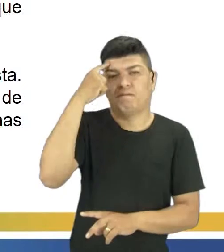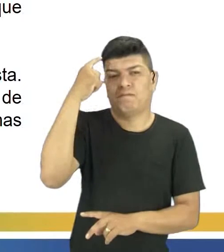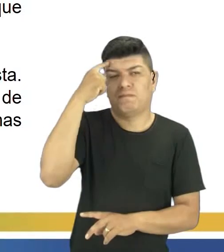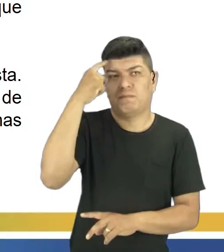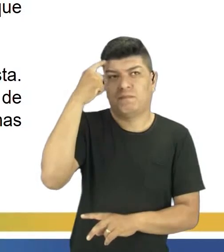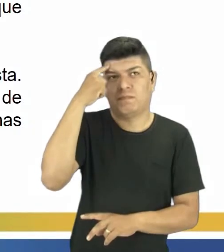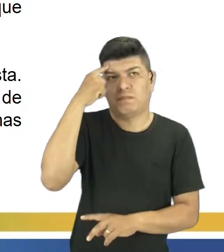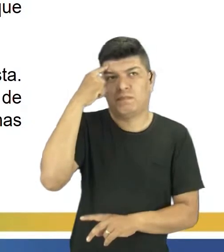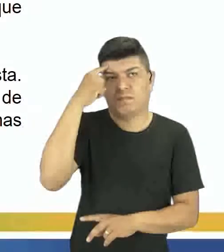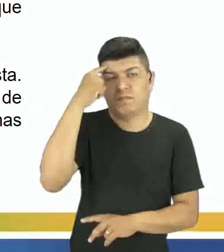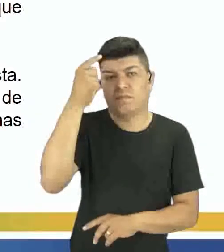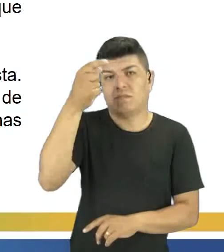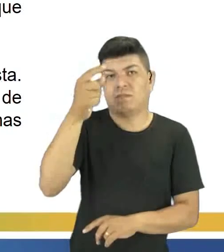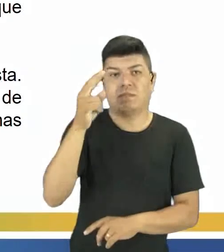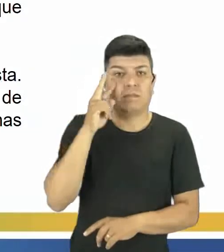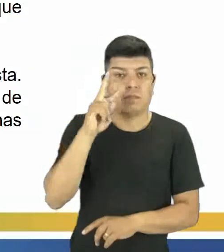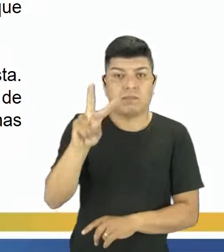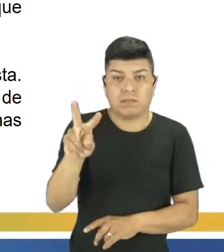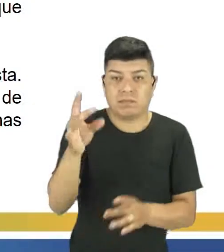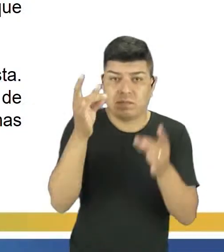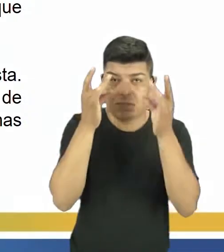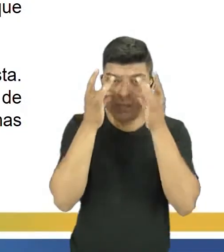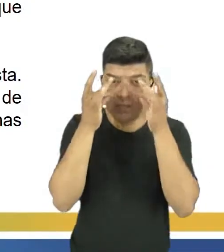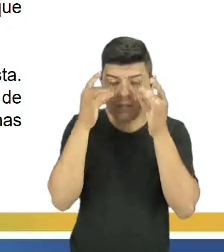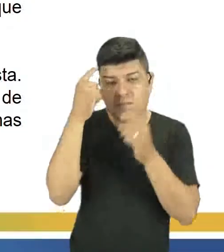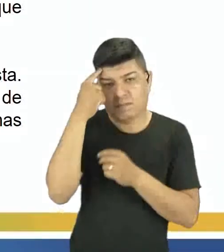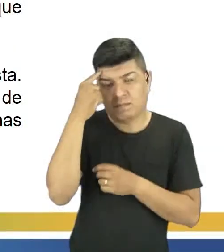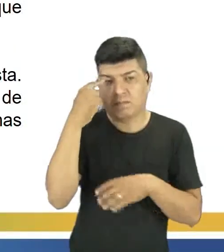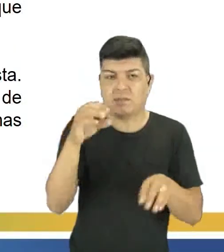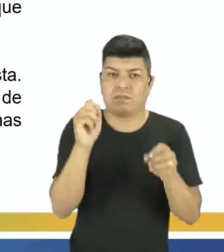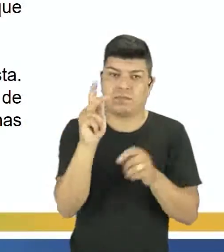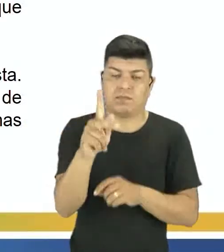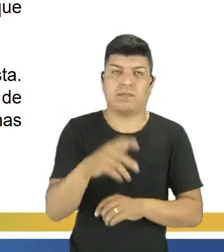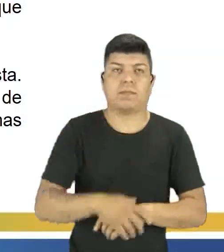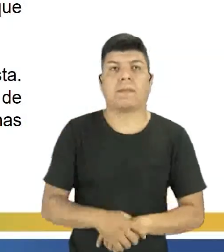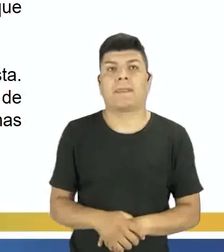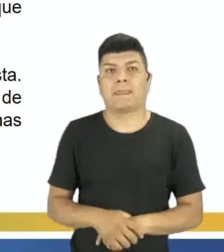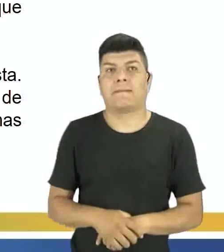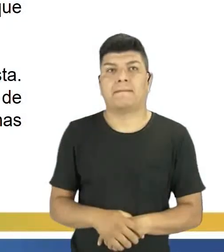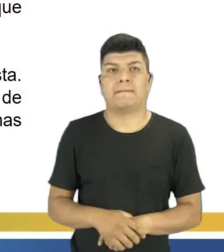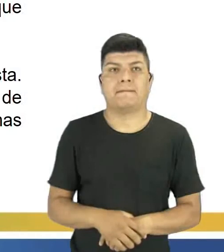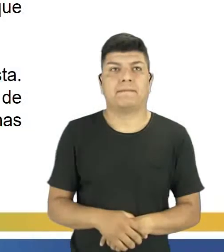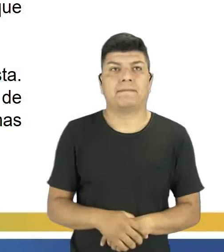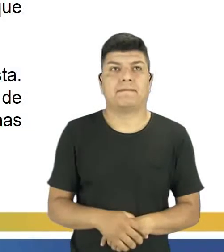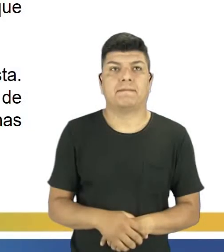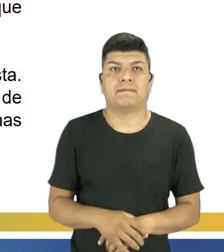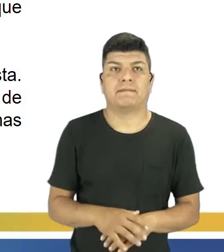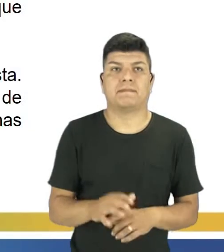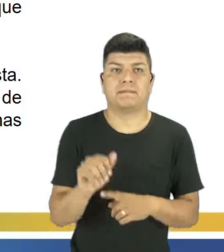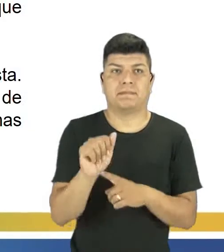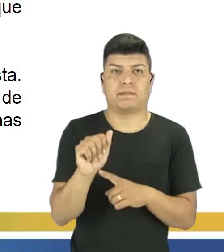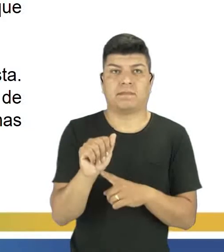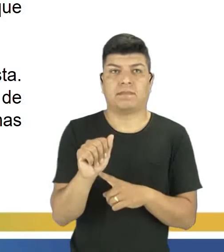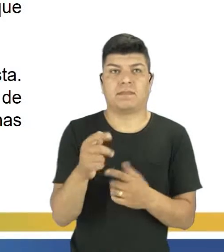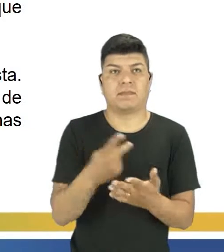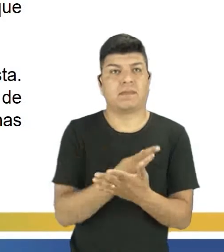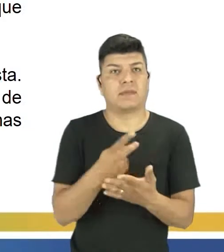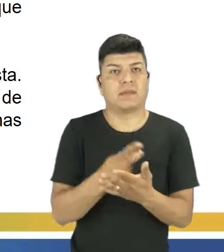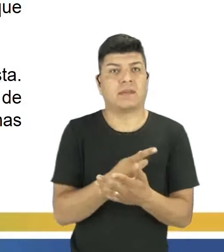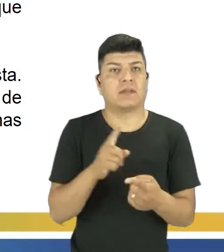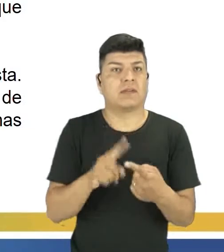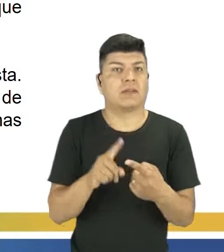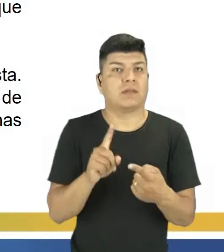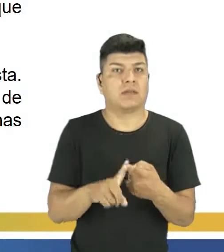pensada, para as pessoas observarem e pensarem acerca dela, ok? E aí, então, gente, a letra A estaria